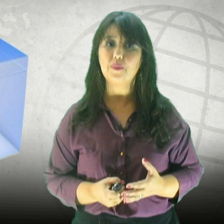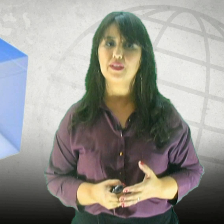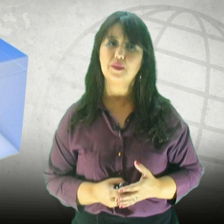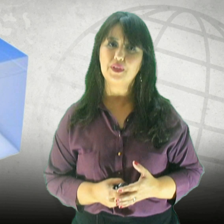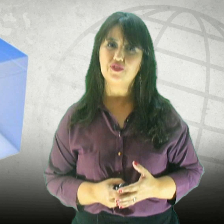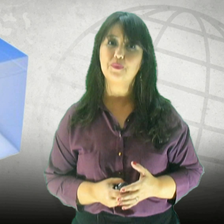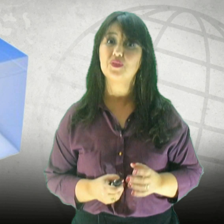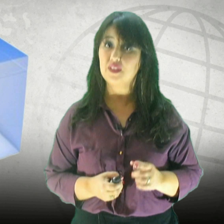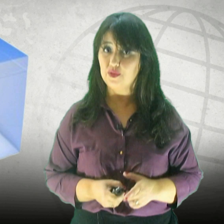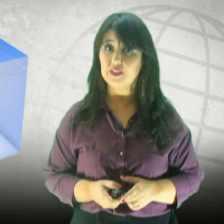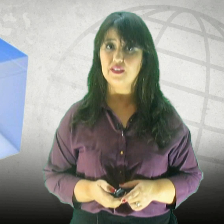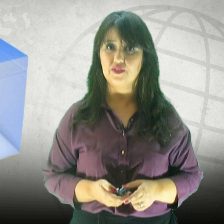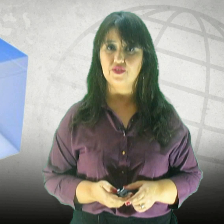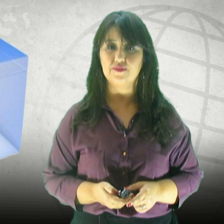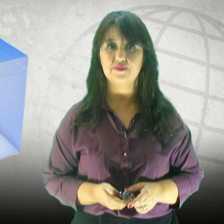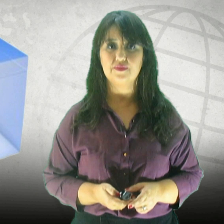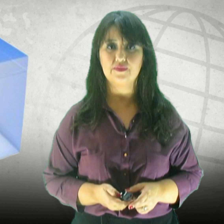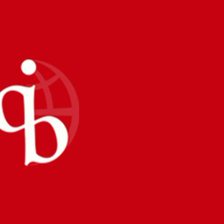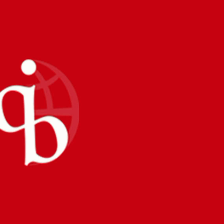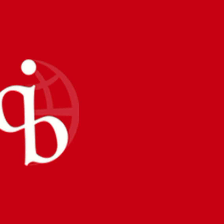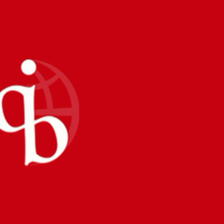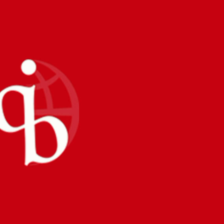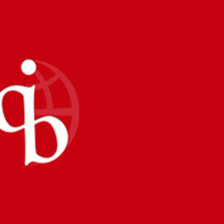escolhidos soberanamente pelo Senhor da Igreja.